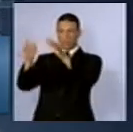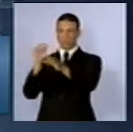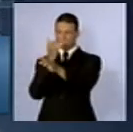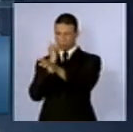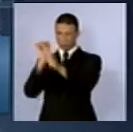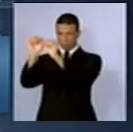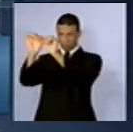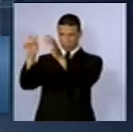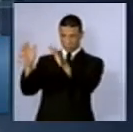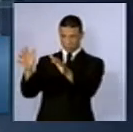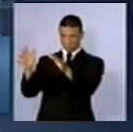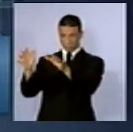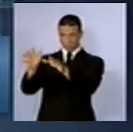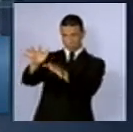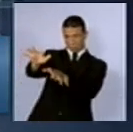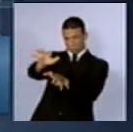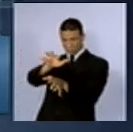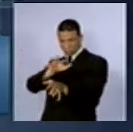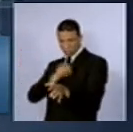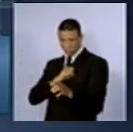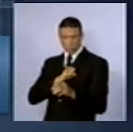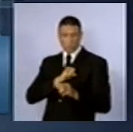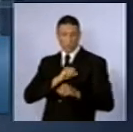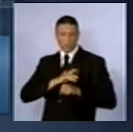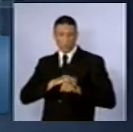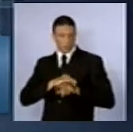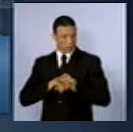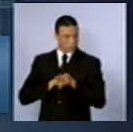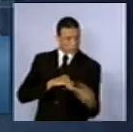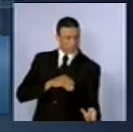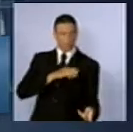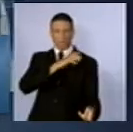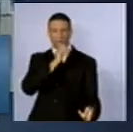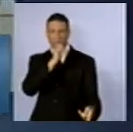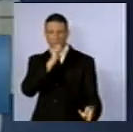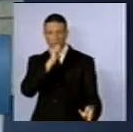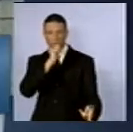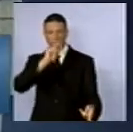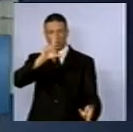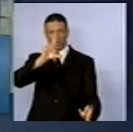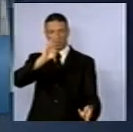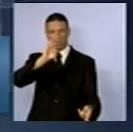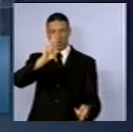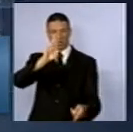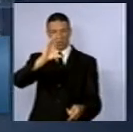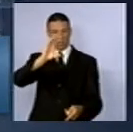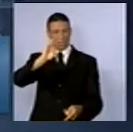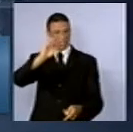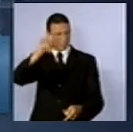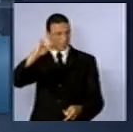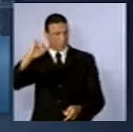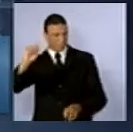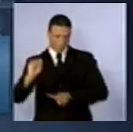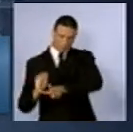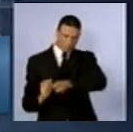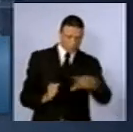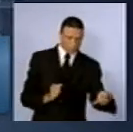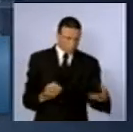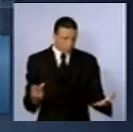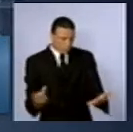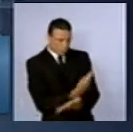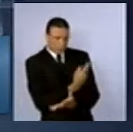magnéticos aumentam o risco de leucemia em crianças ou seja nós não temos né Nós não sabemos Qual é o